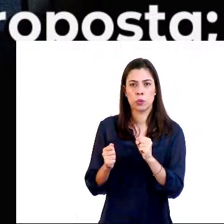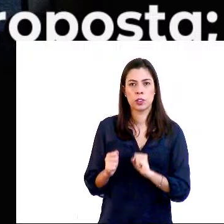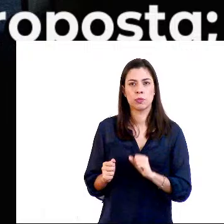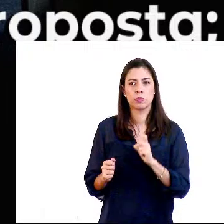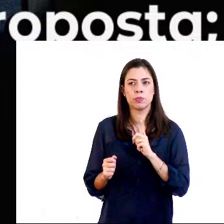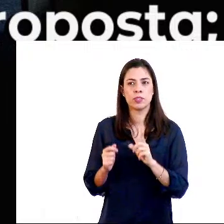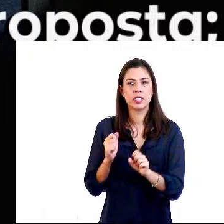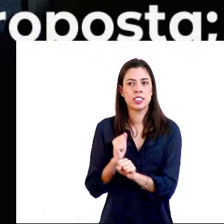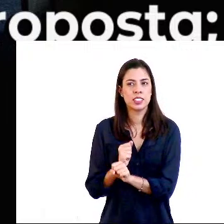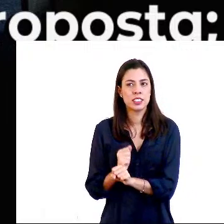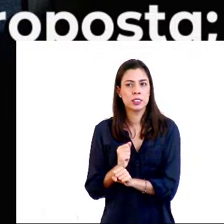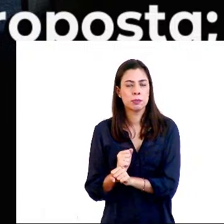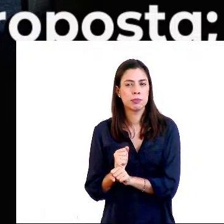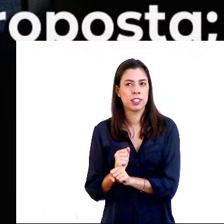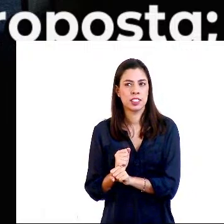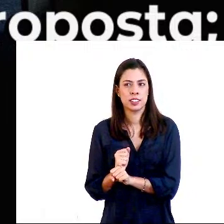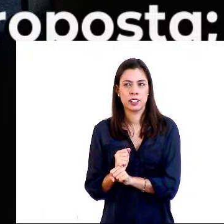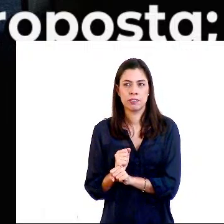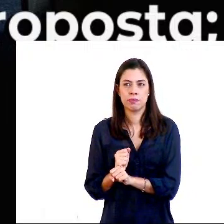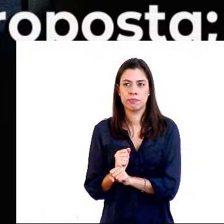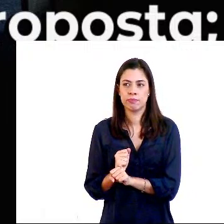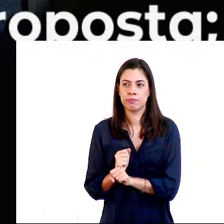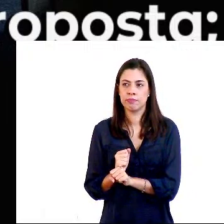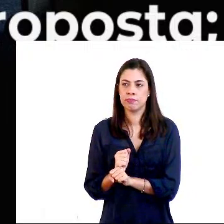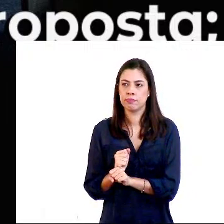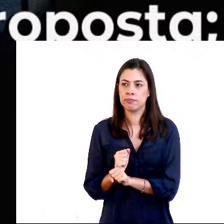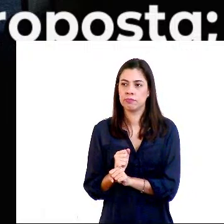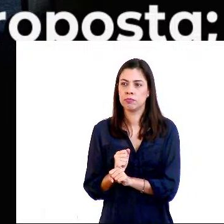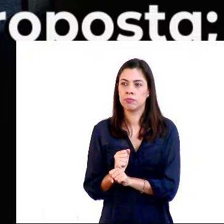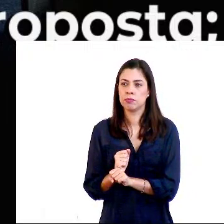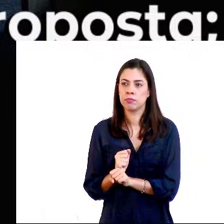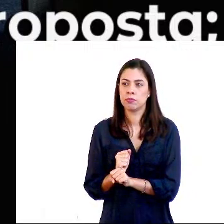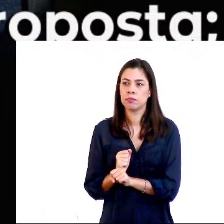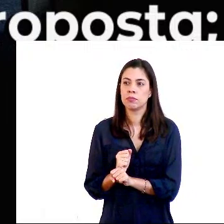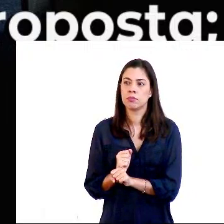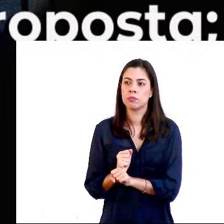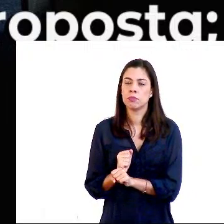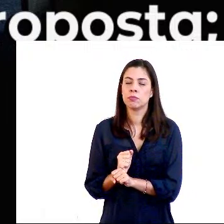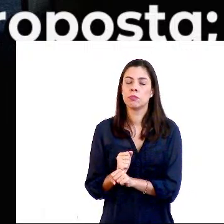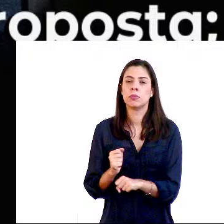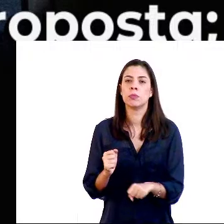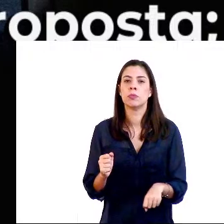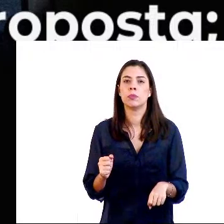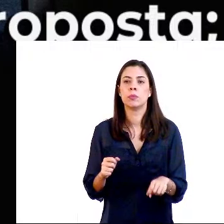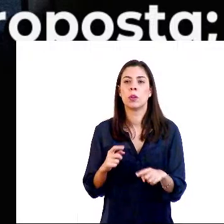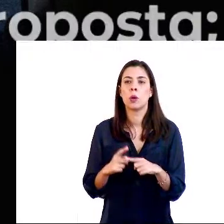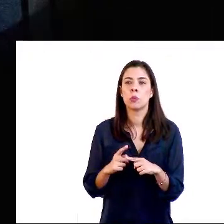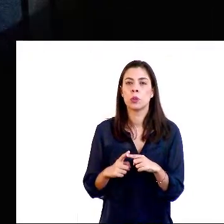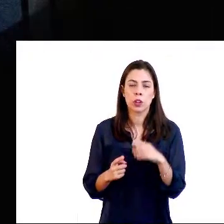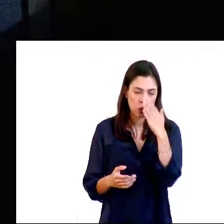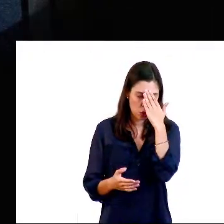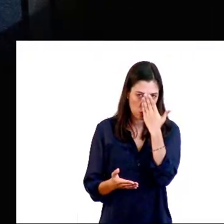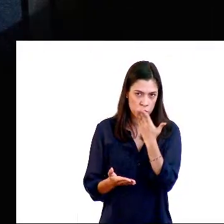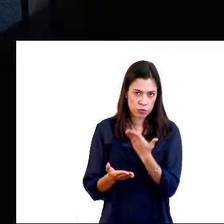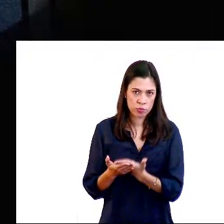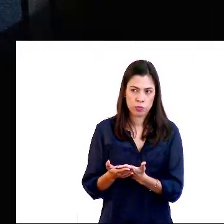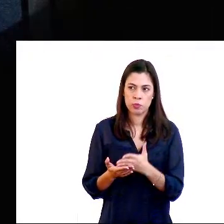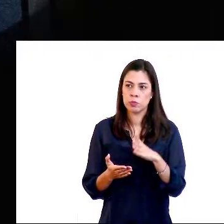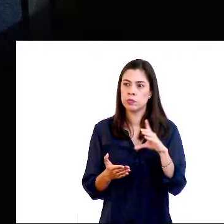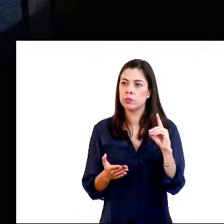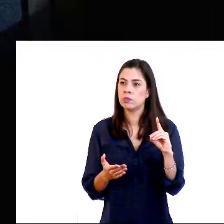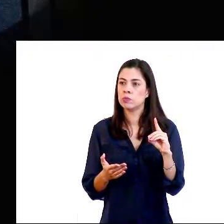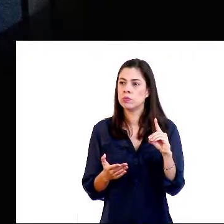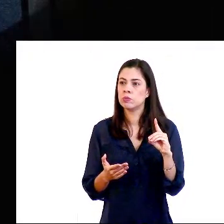já corremos para o refúgio, a fim de lançar mão da esperança proposta, a qual